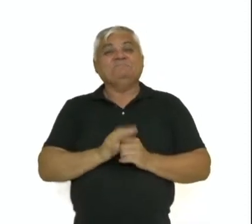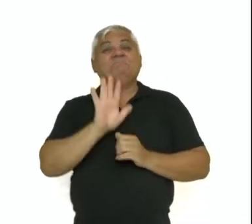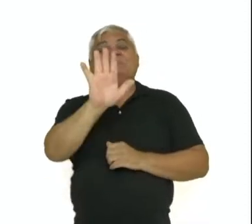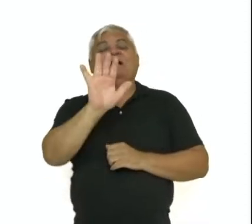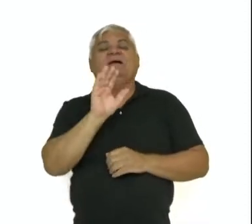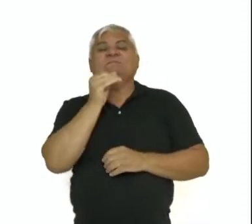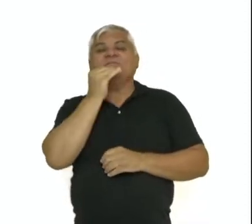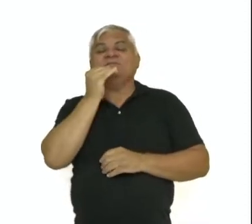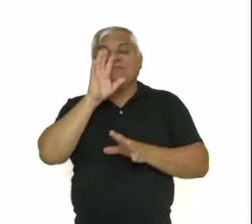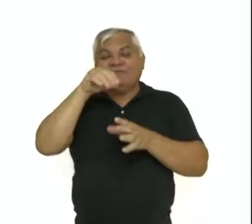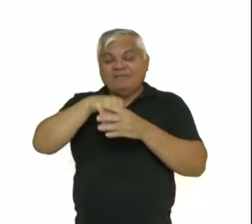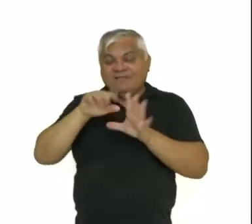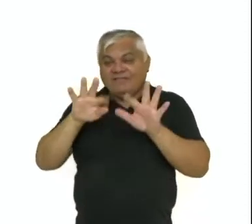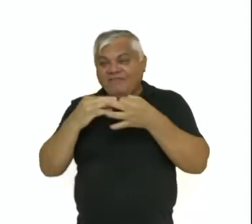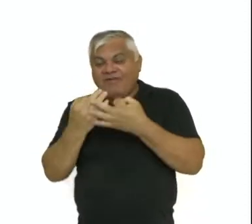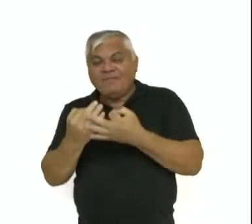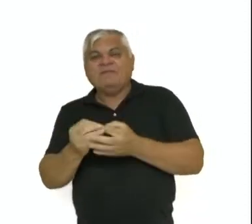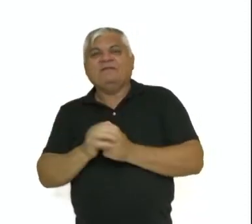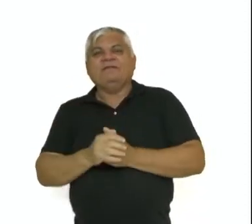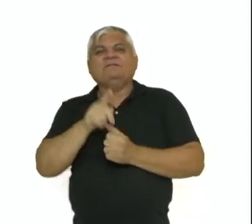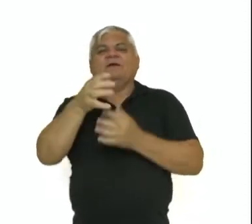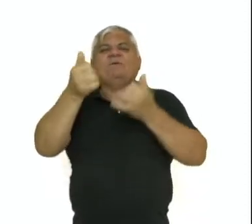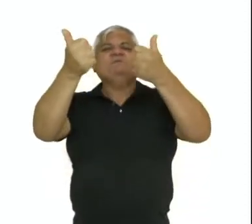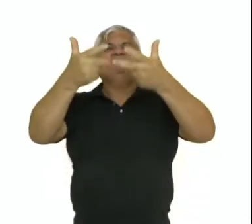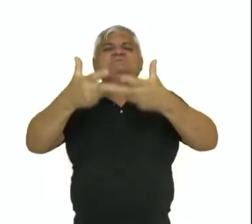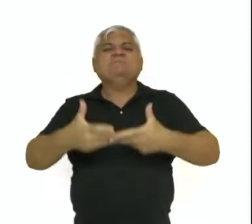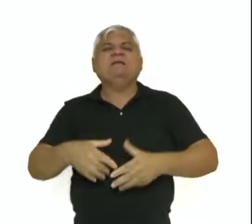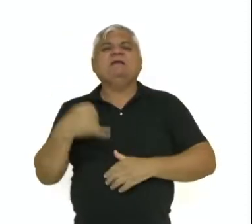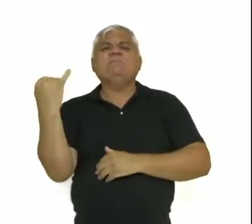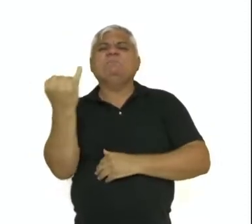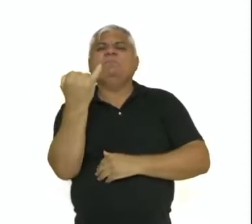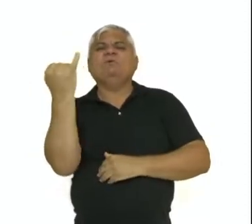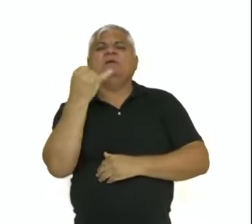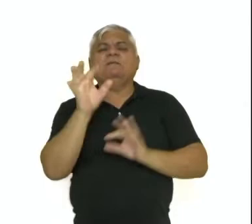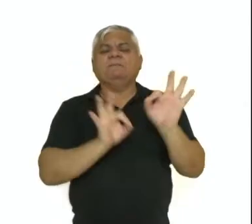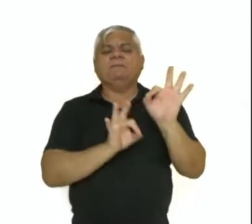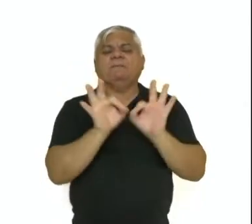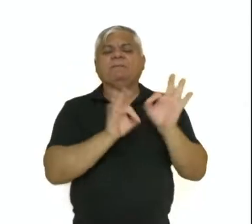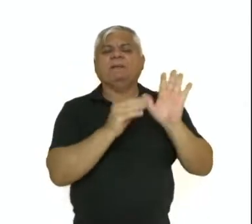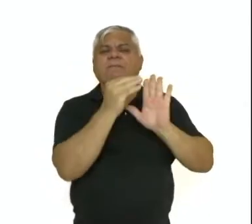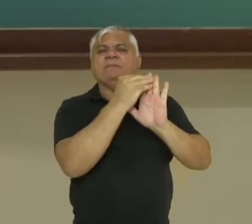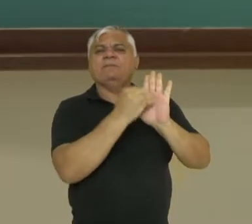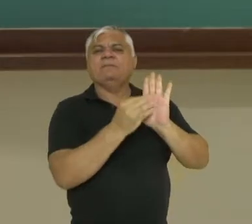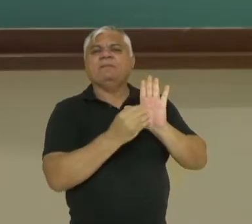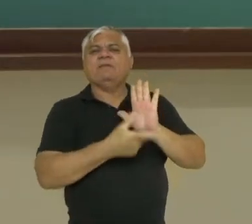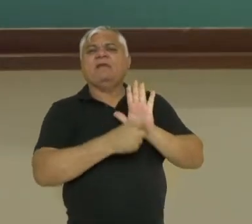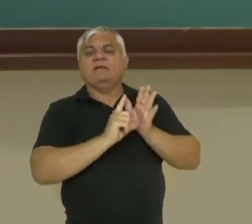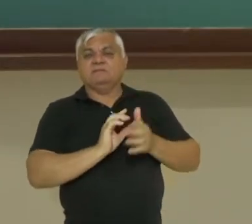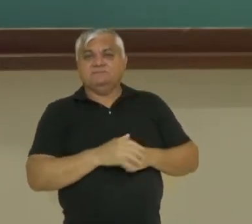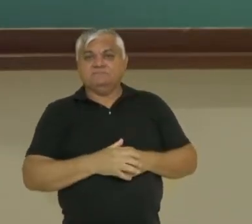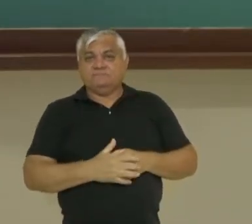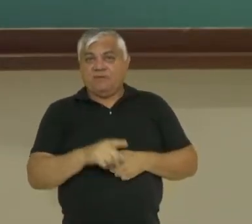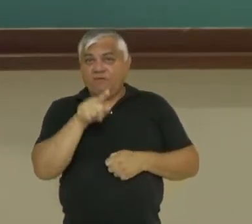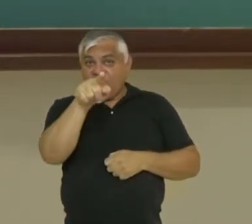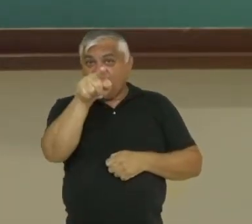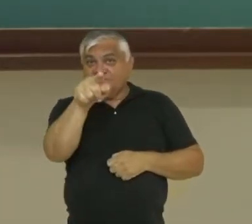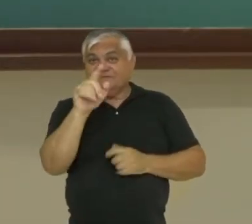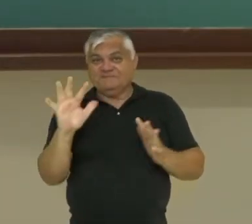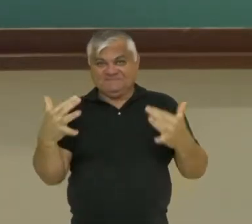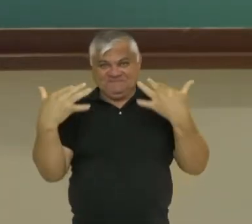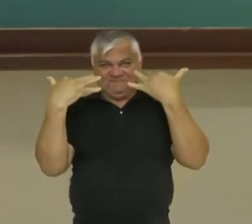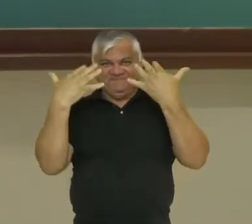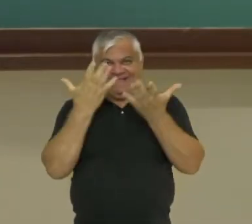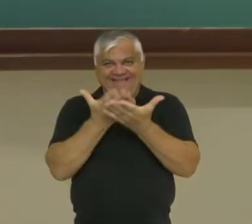no meio familiar. Comente a importância do planejamento familiar. Você aí que está assistindo a nossa